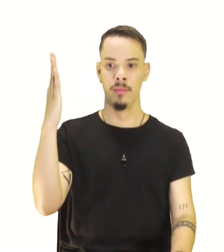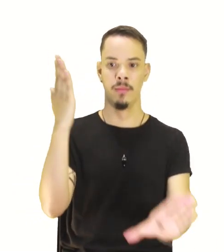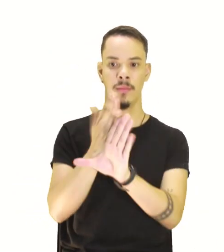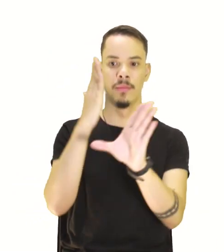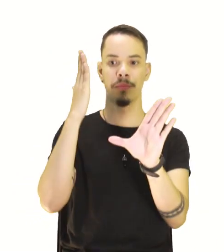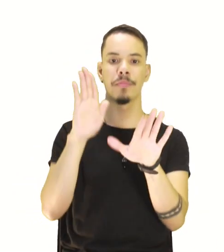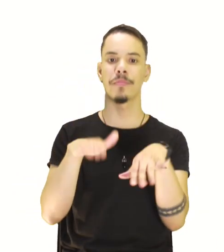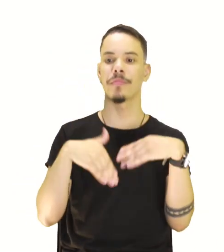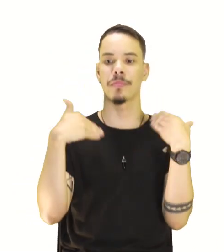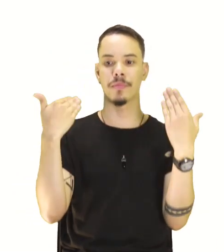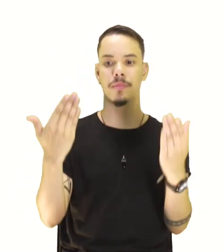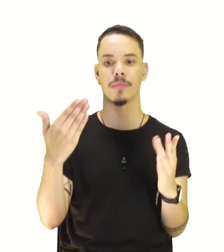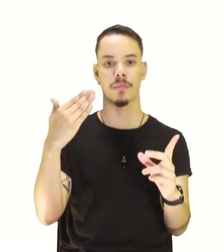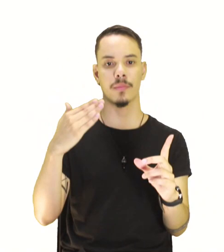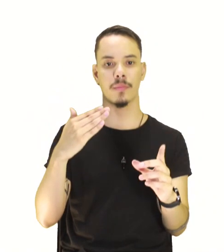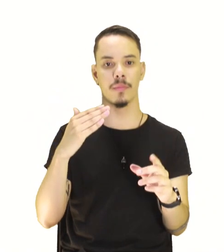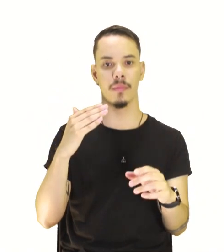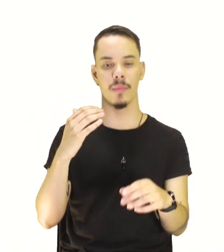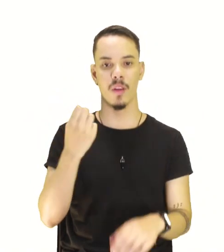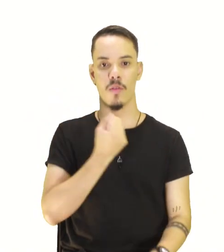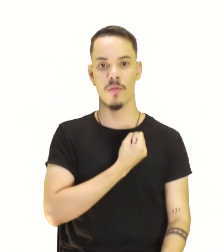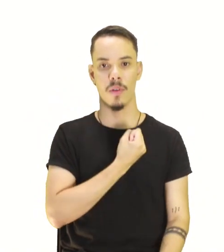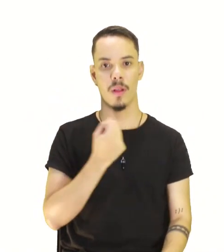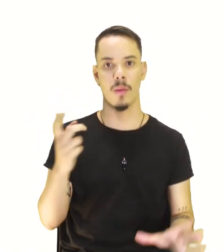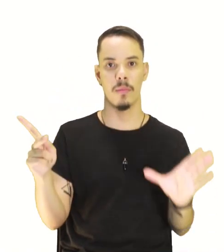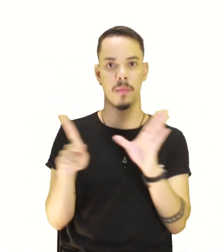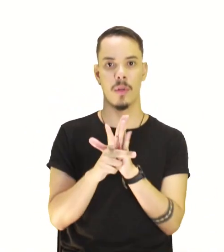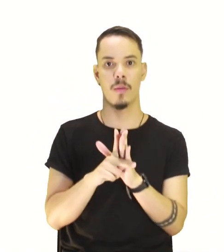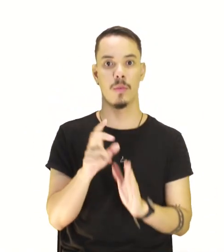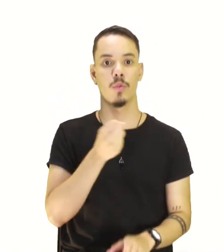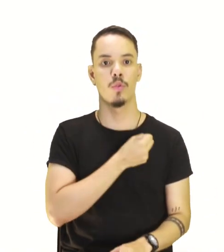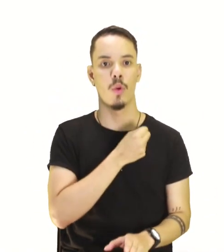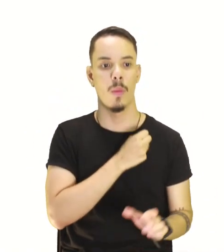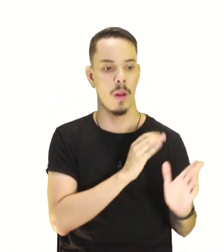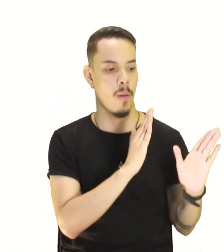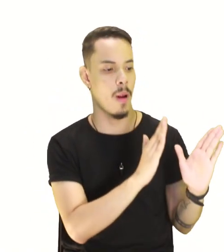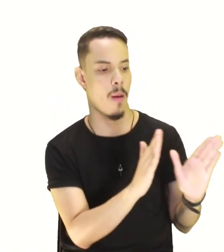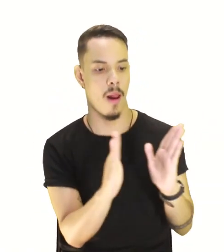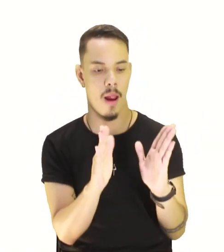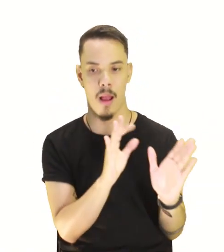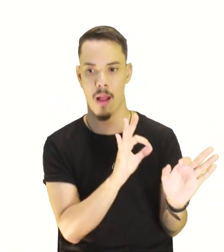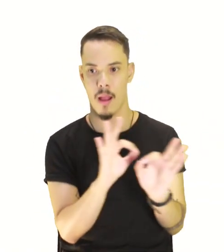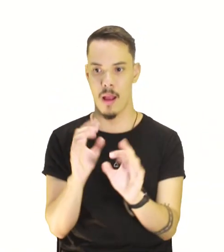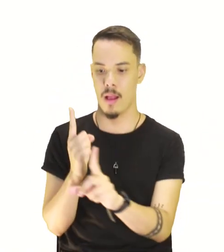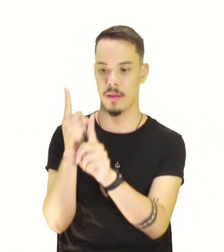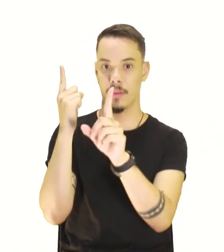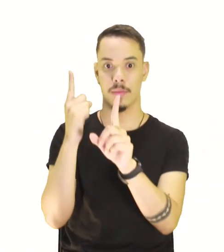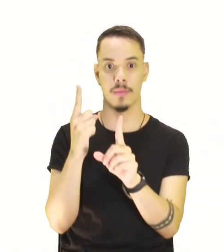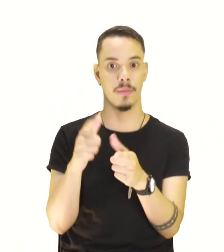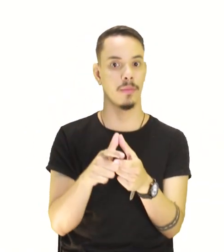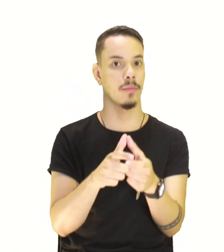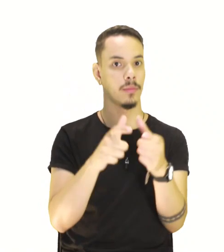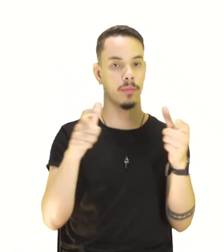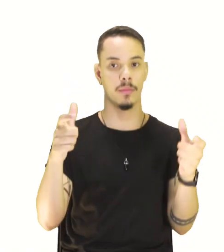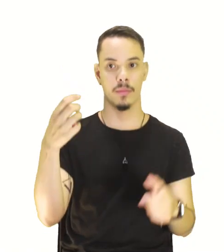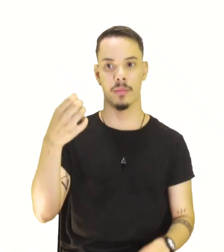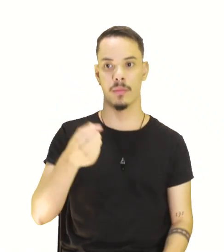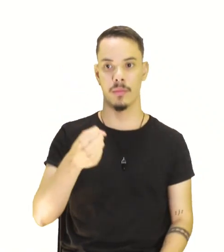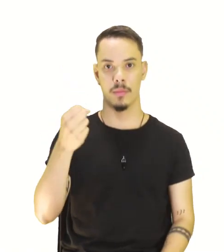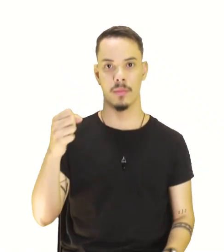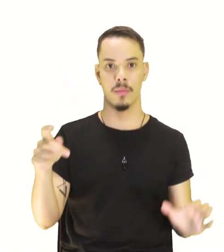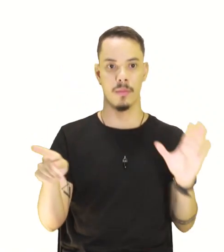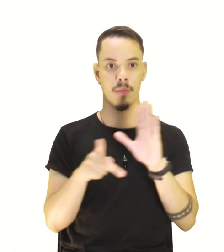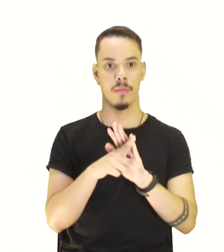valor posicional de algum algarismo. Beleza. Sendo considerado o maior produtor de leite da